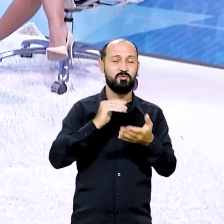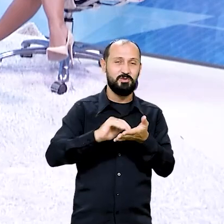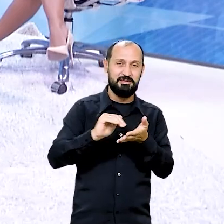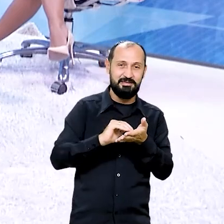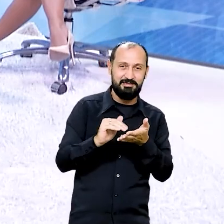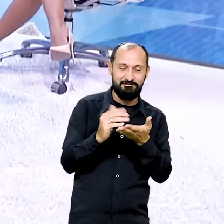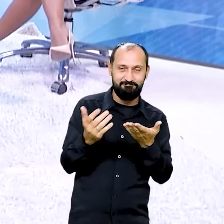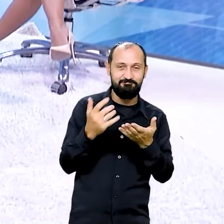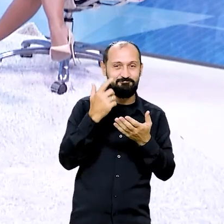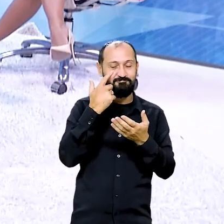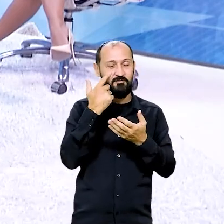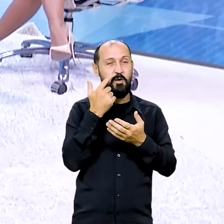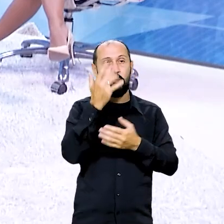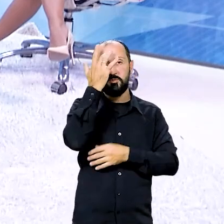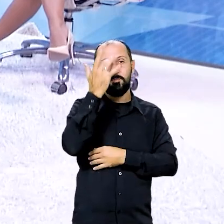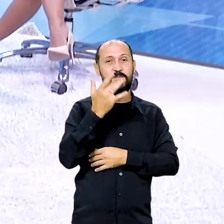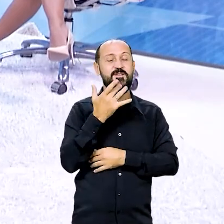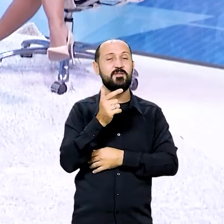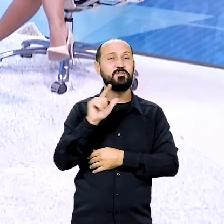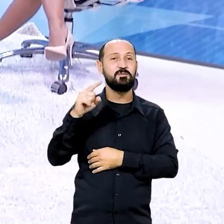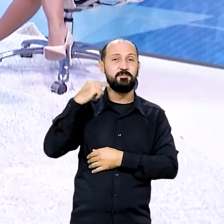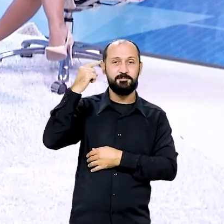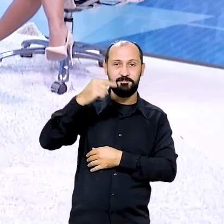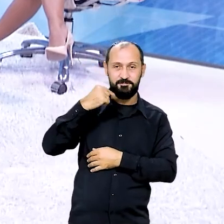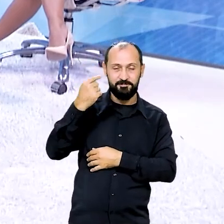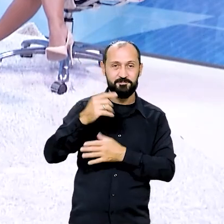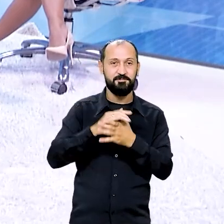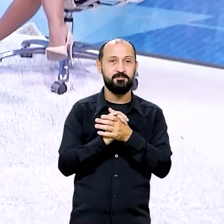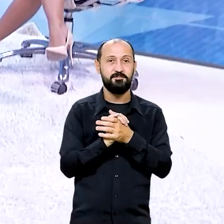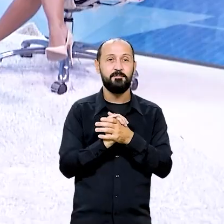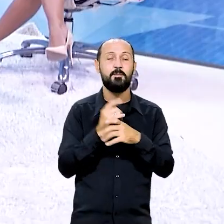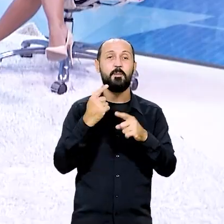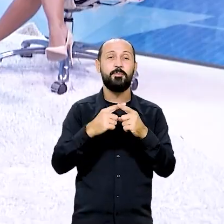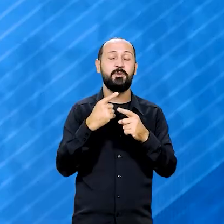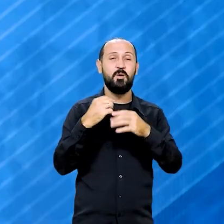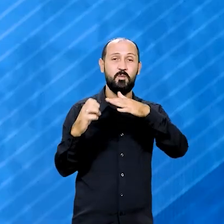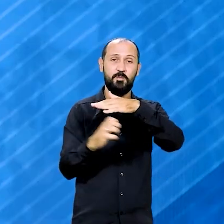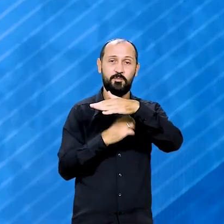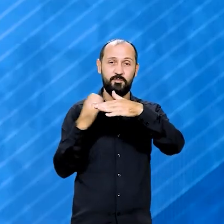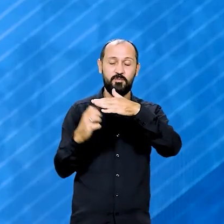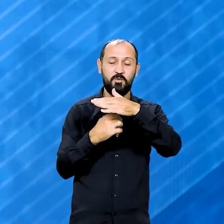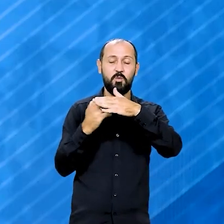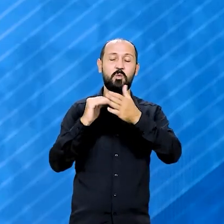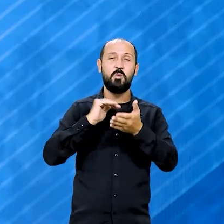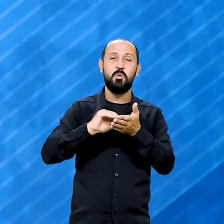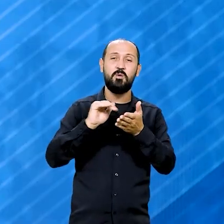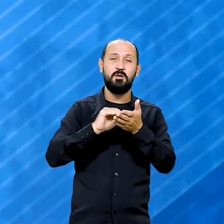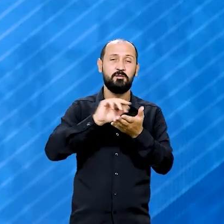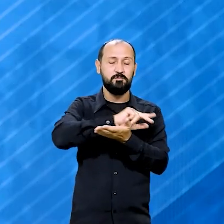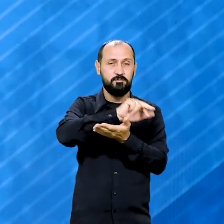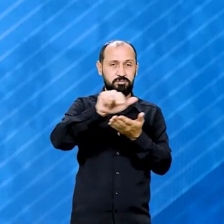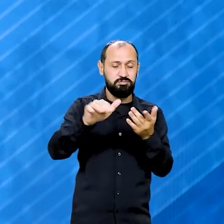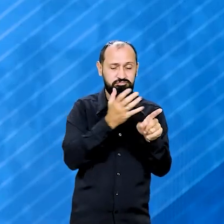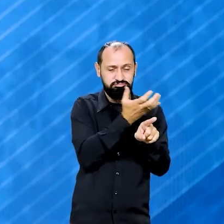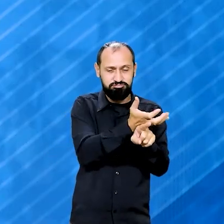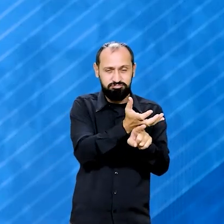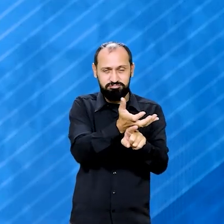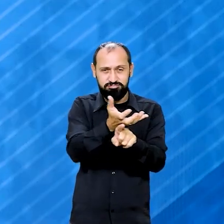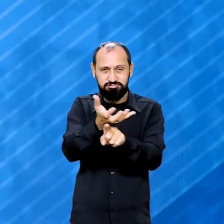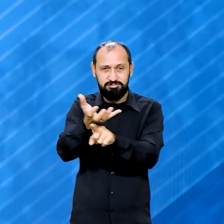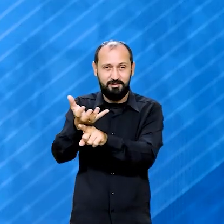desse escritório. Então, a gente vai ter outros perfis de advogados estabelecendo, porque como uma empresa, o escritório de advocacia vai